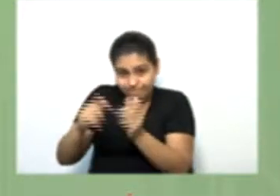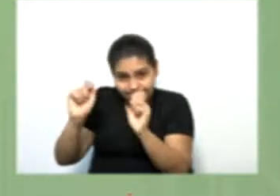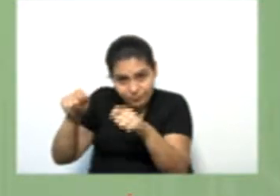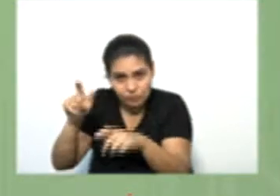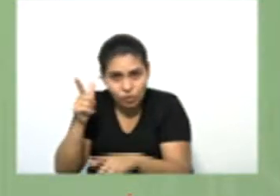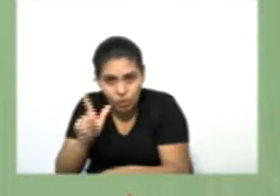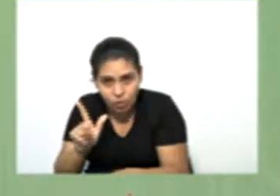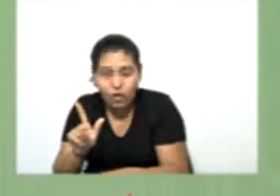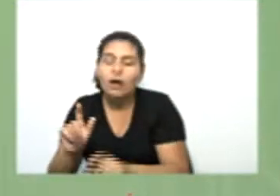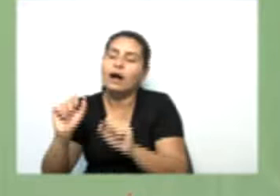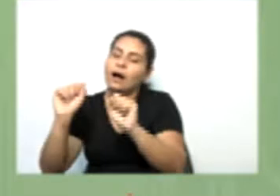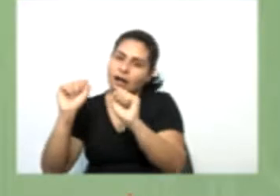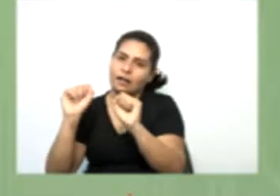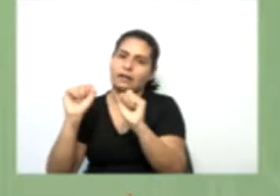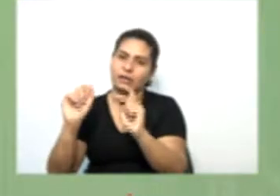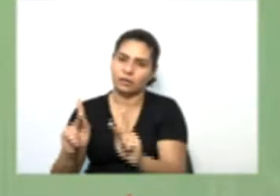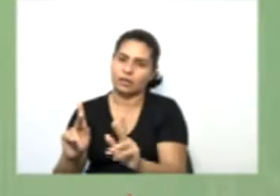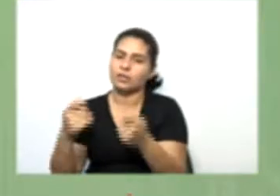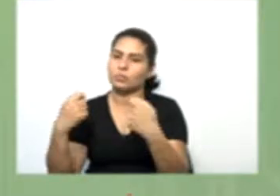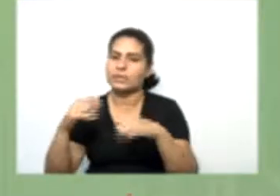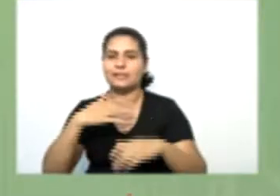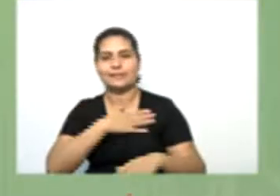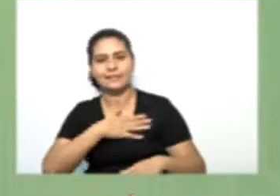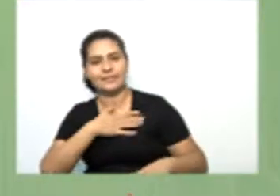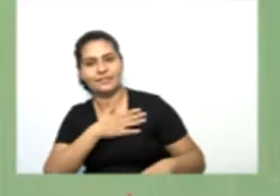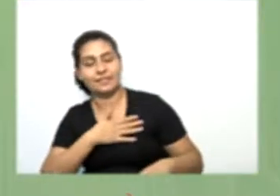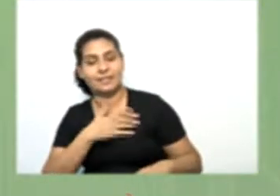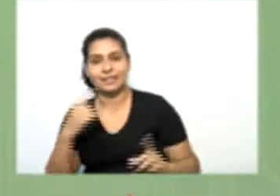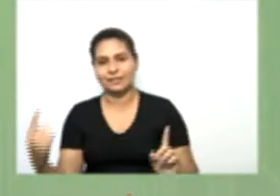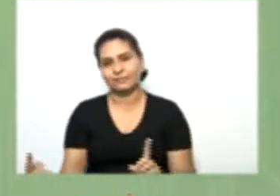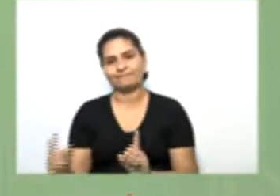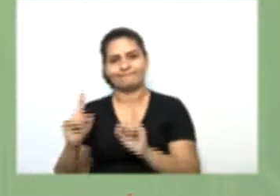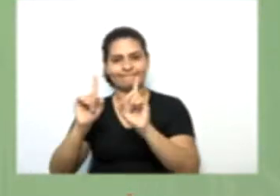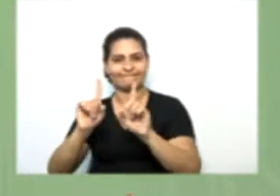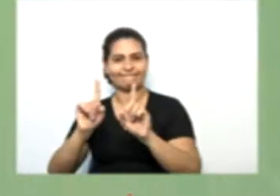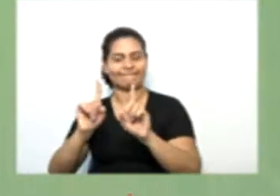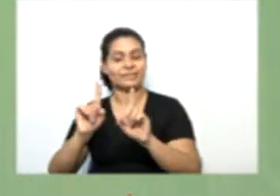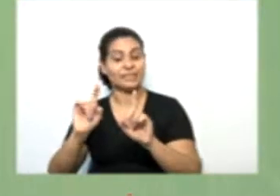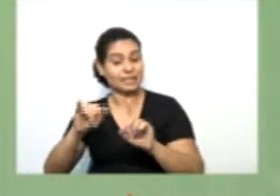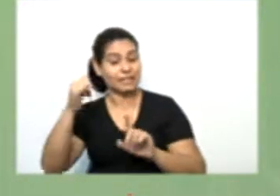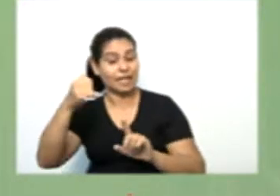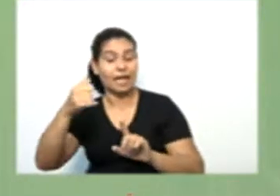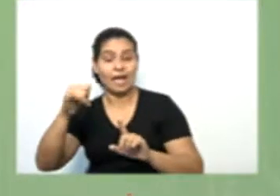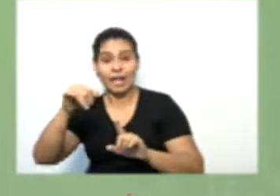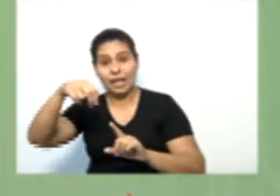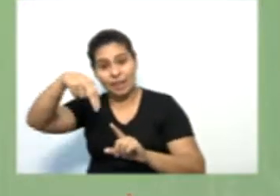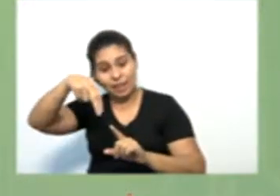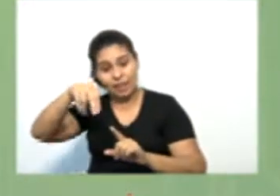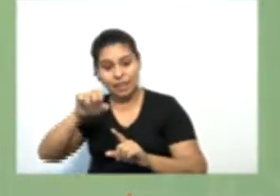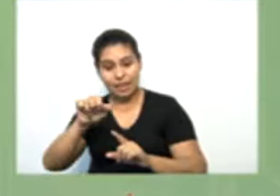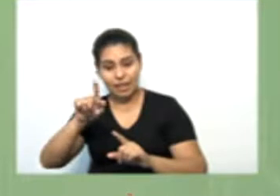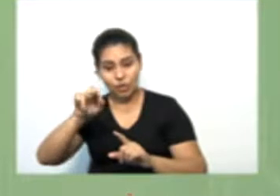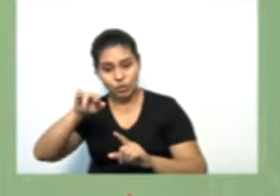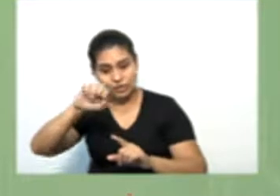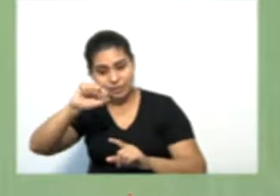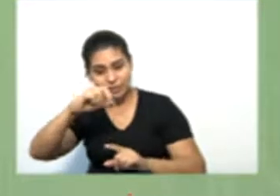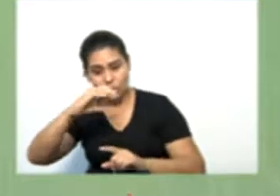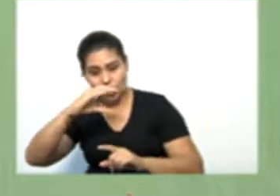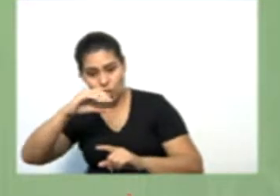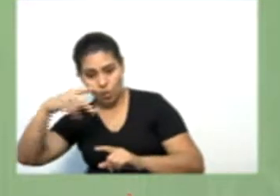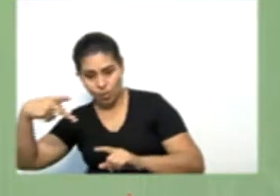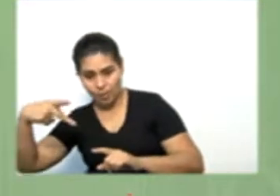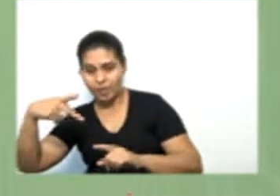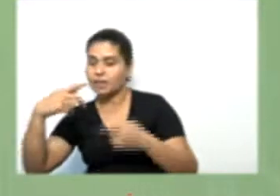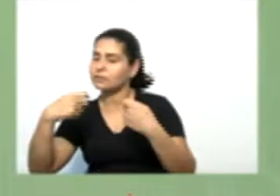acordo, é interessante que ele satisfaça plenamente as partes, principalmente numa negociação cooperativa, ok?